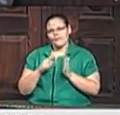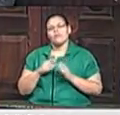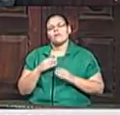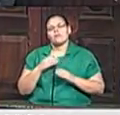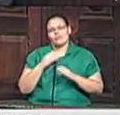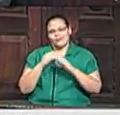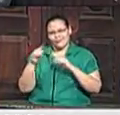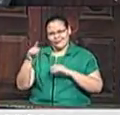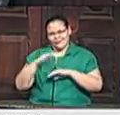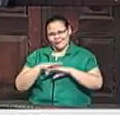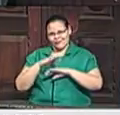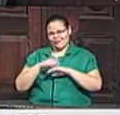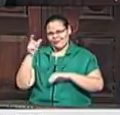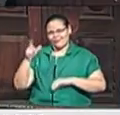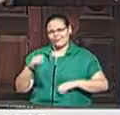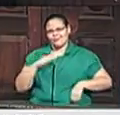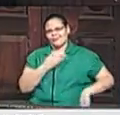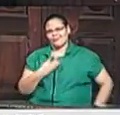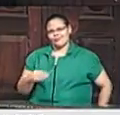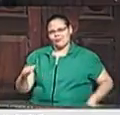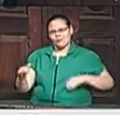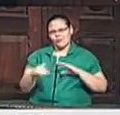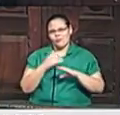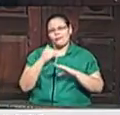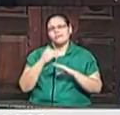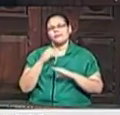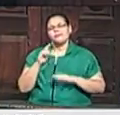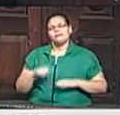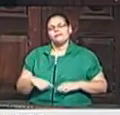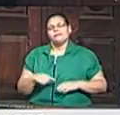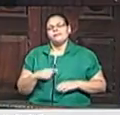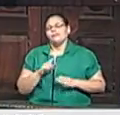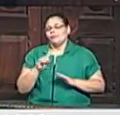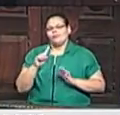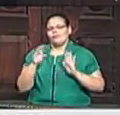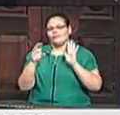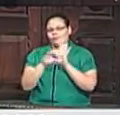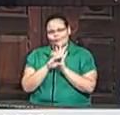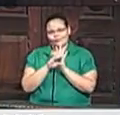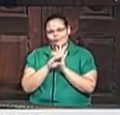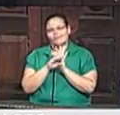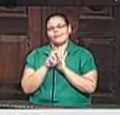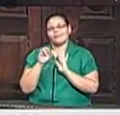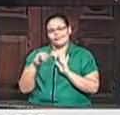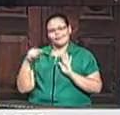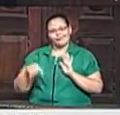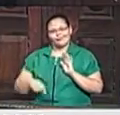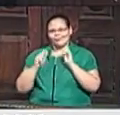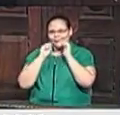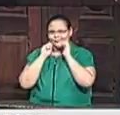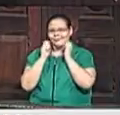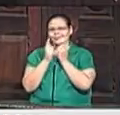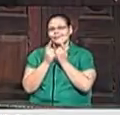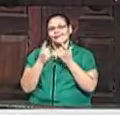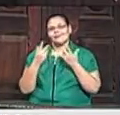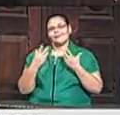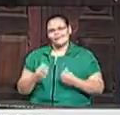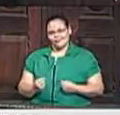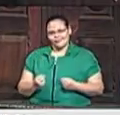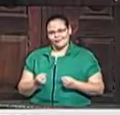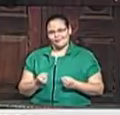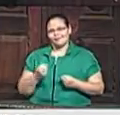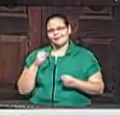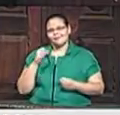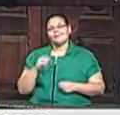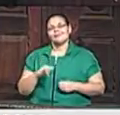encaminhadas pelo governo incorporam vício de inconstitucionalidade, e que se esta casa aprovasse,